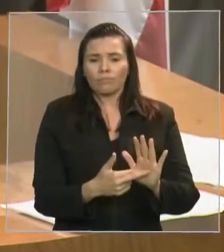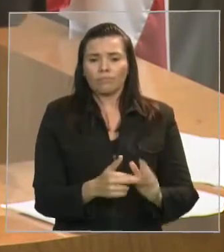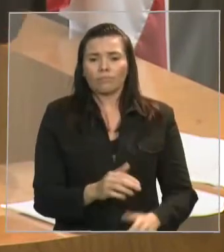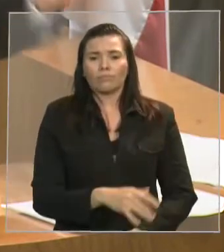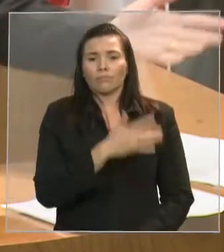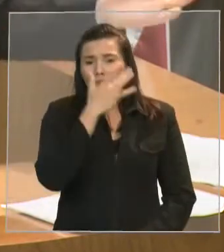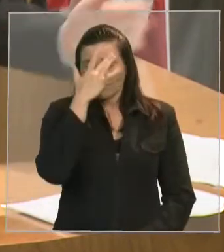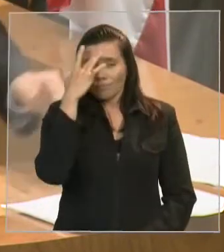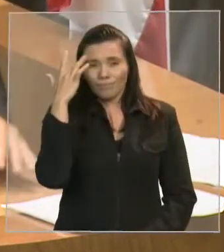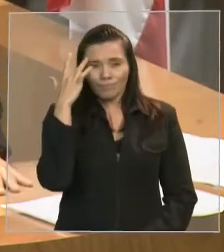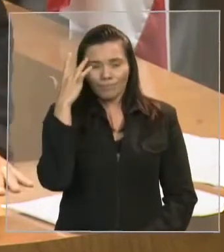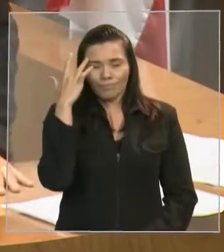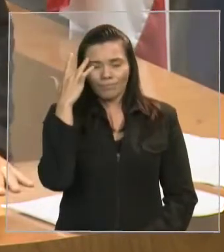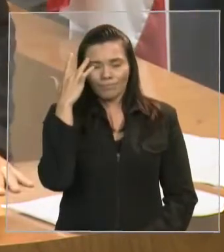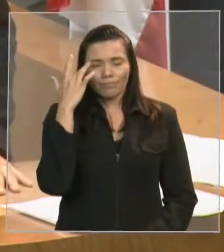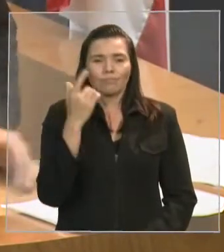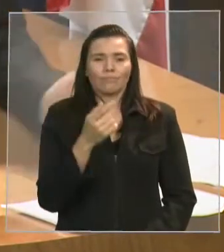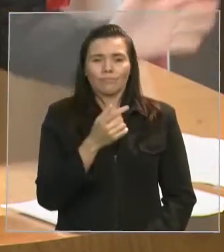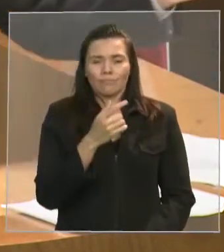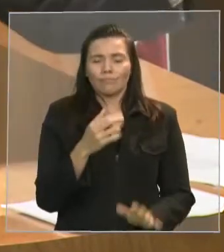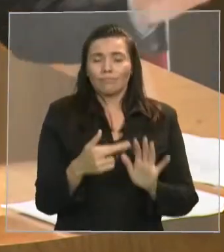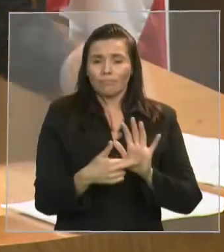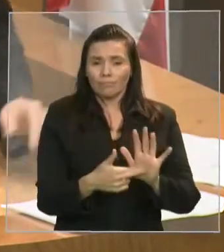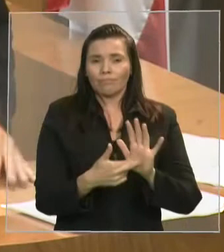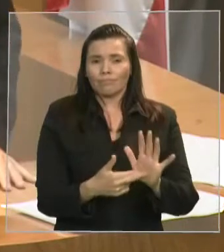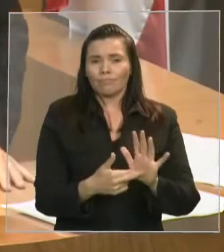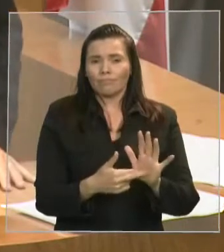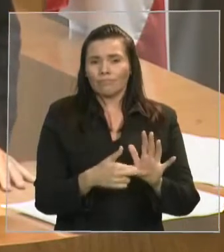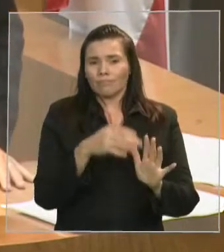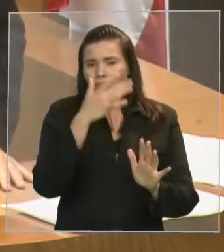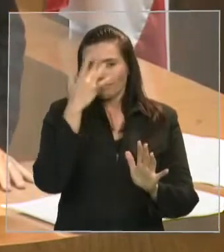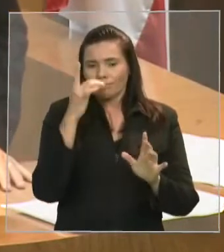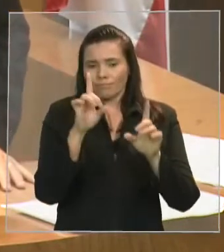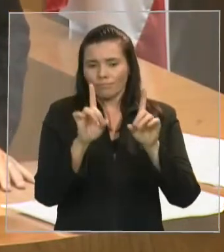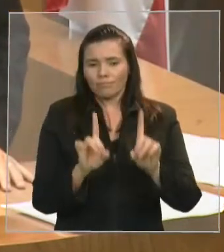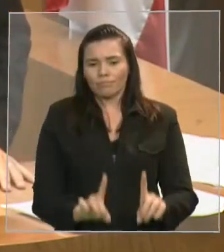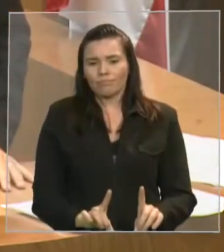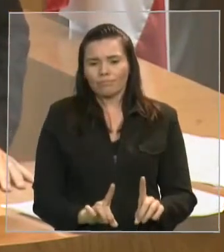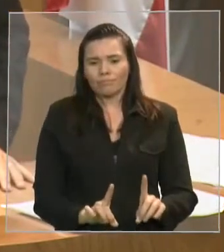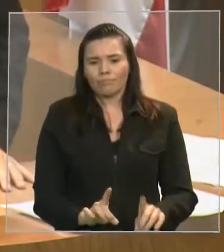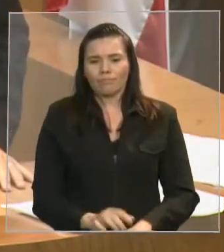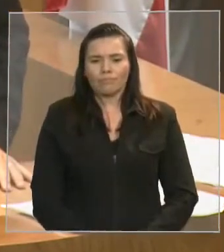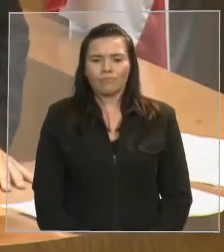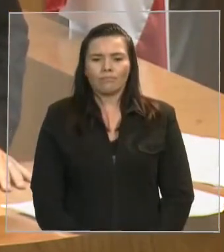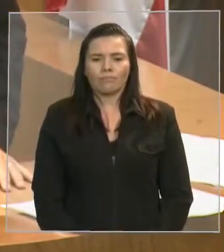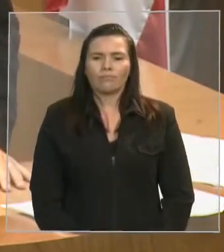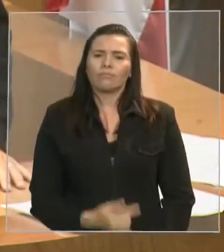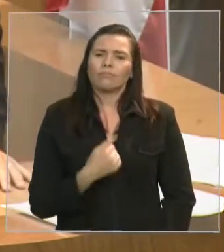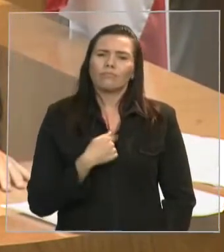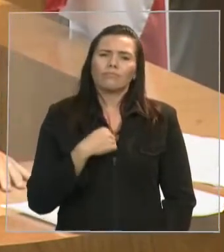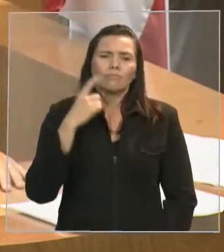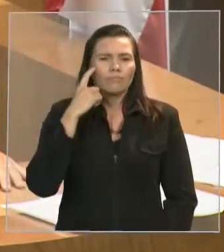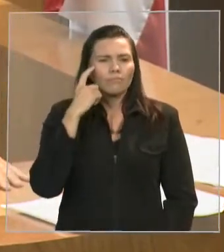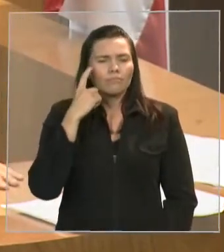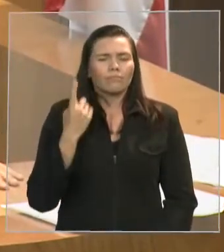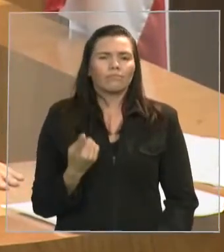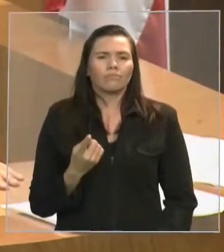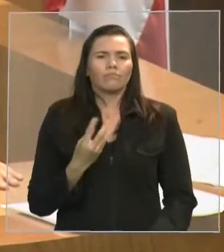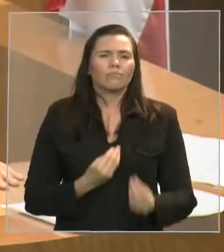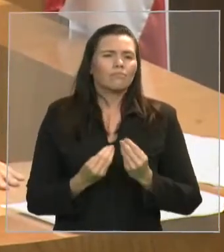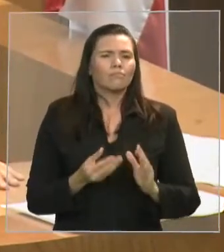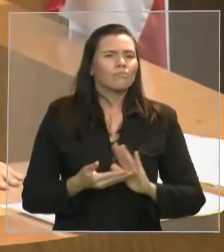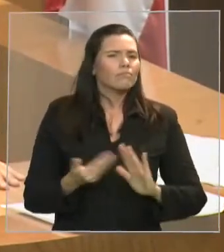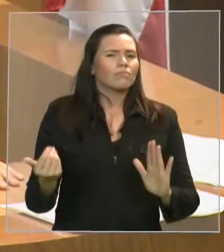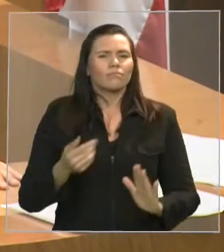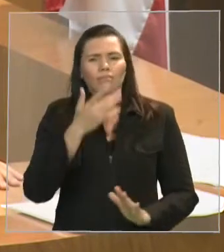com deficiência. Onde é que fica, então, a preocupação com o paradesporto? Onde é que fica a preocupação com